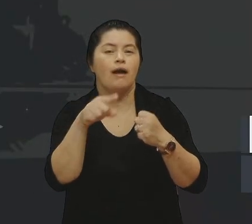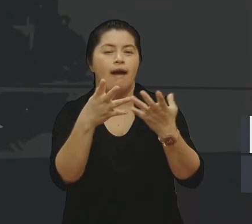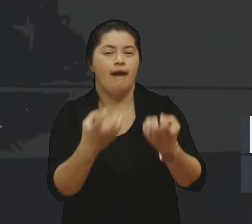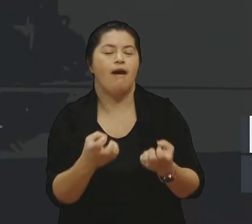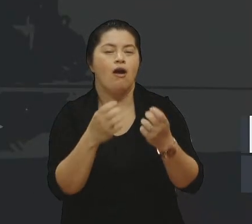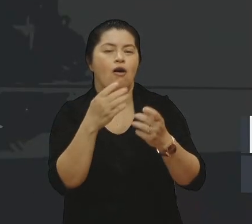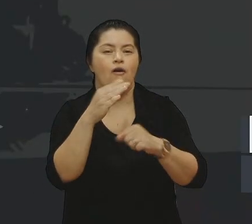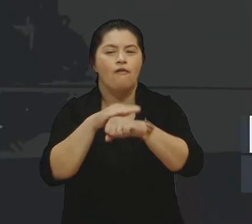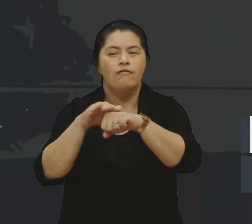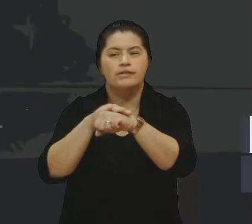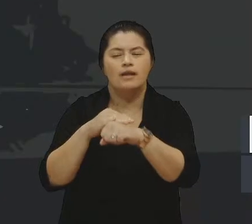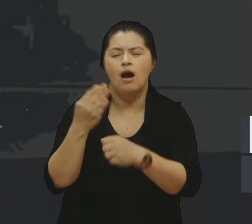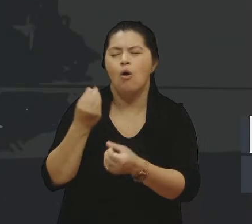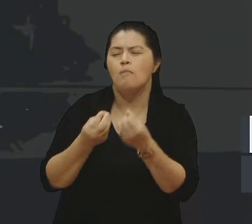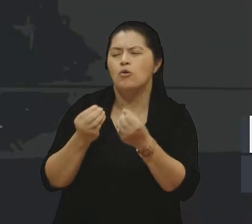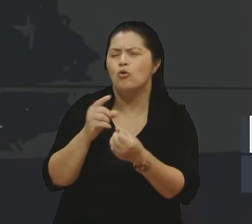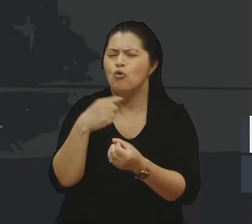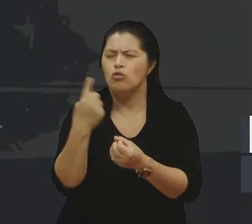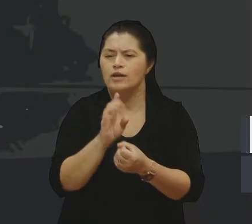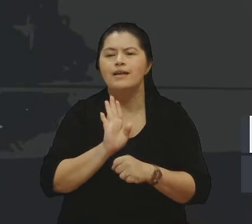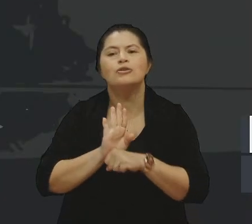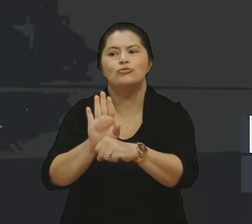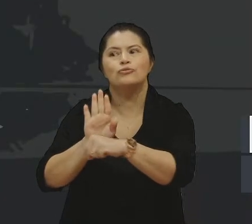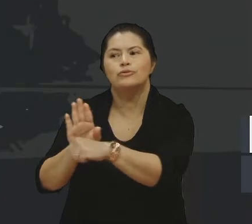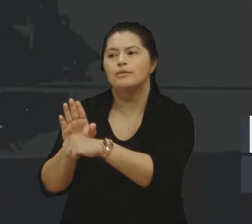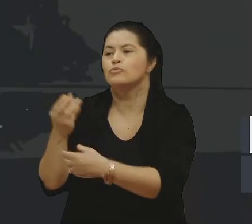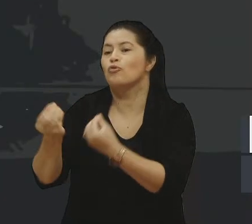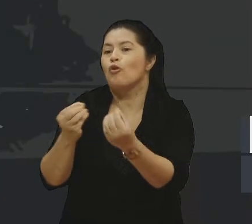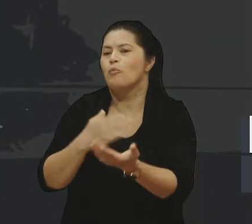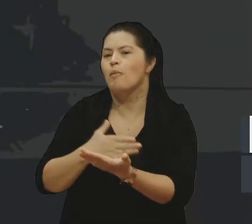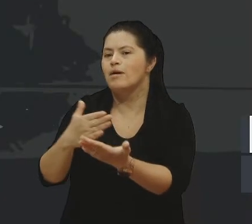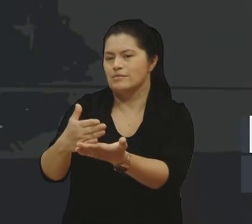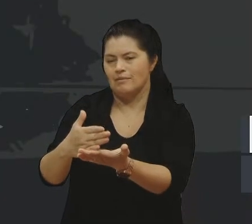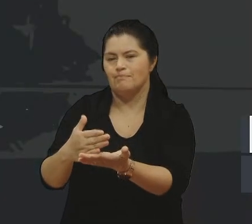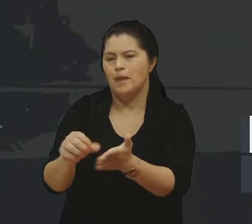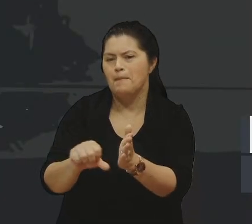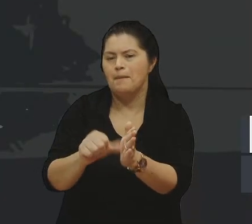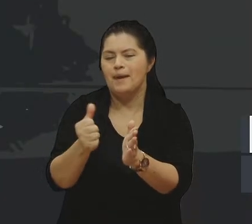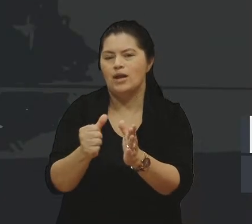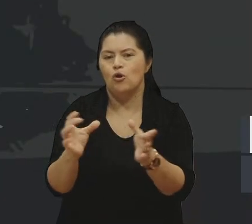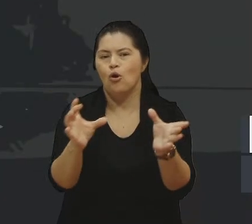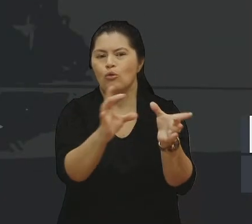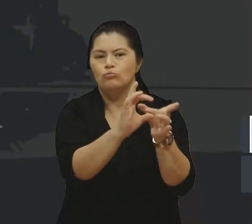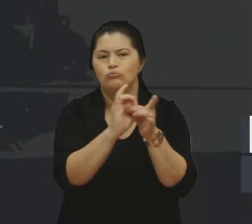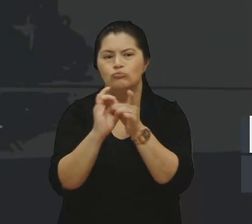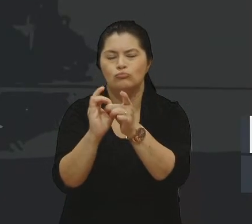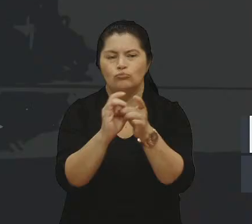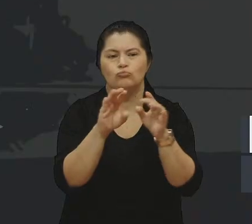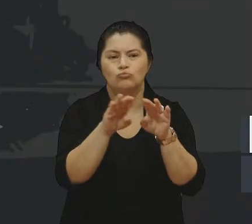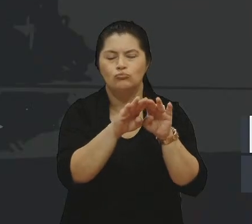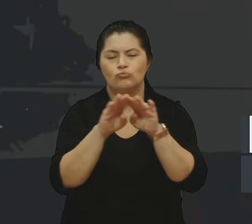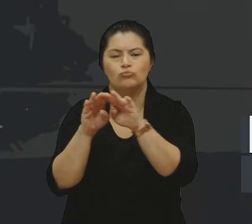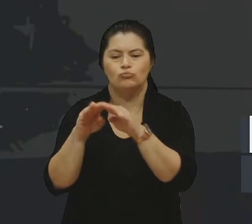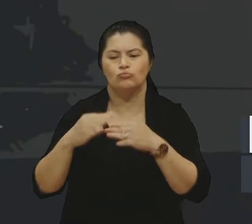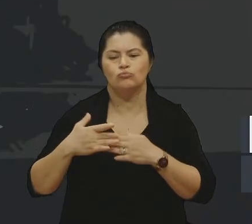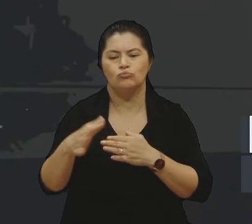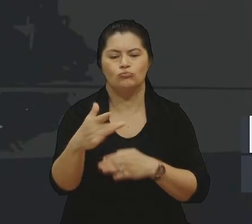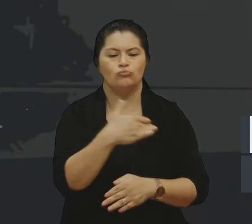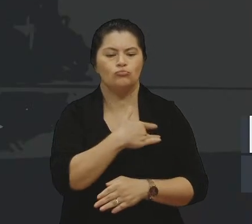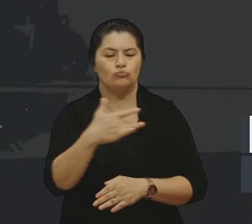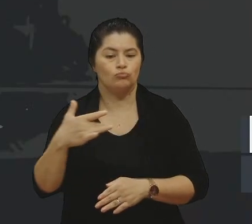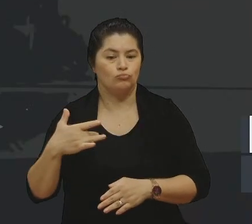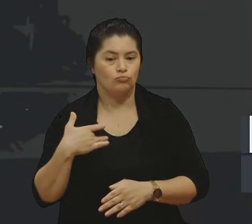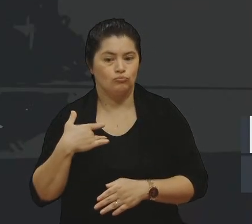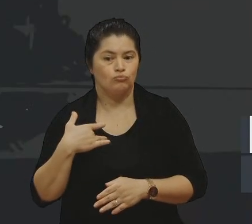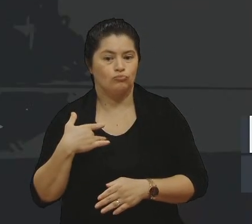nesse processo. Também sou diretor comercial e de marketing da nossa primeira associação do segmento saudável. Isso é um fato inédito, a